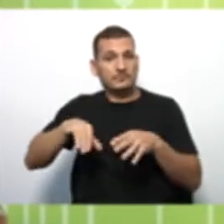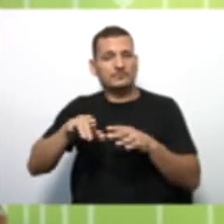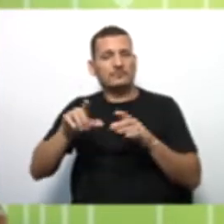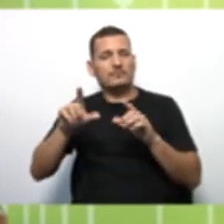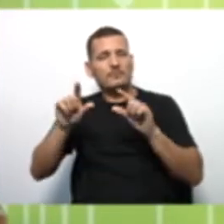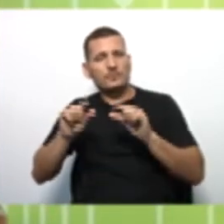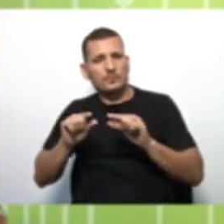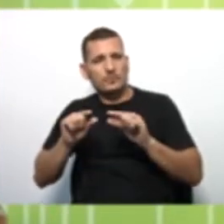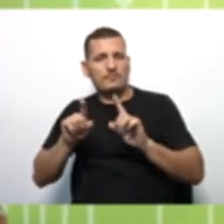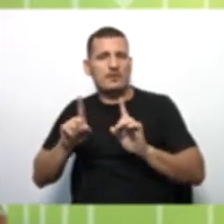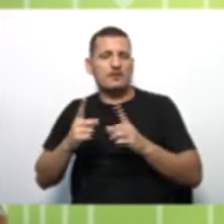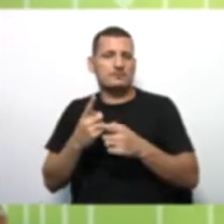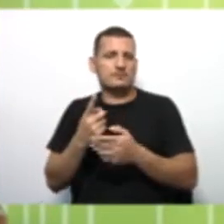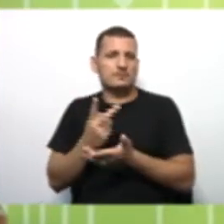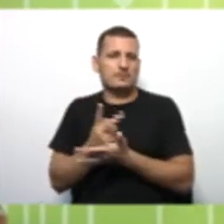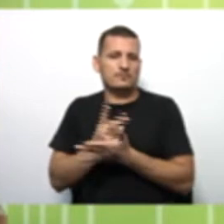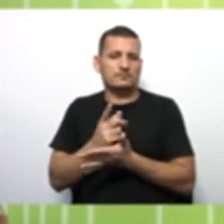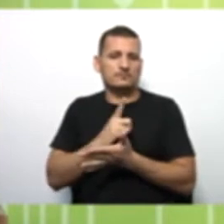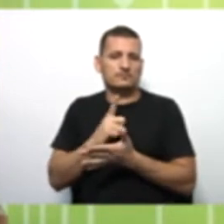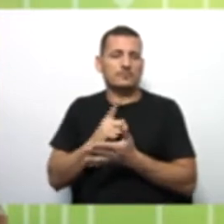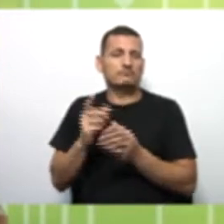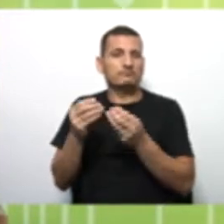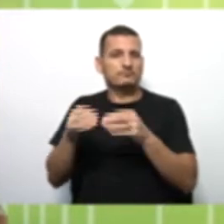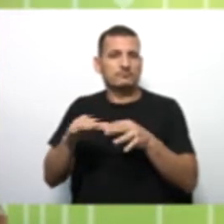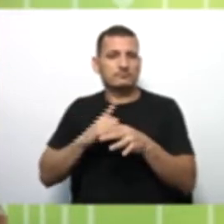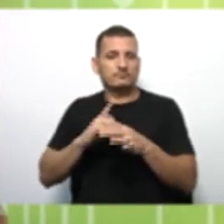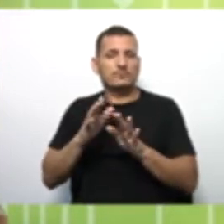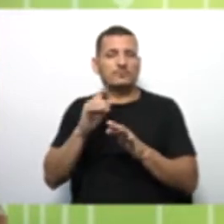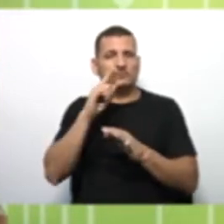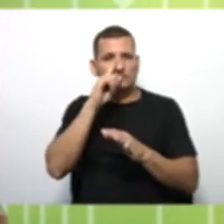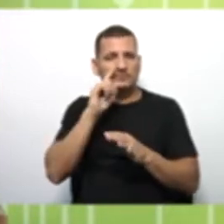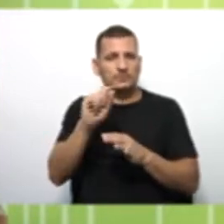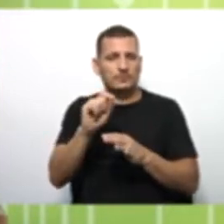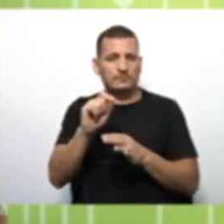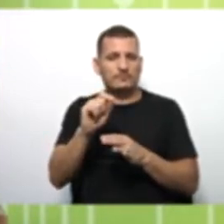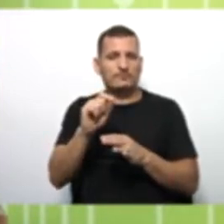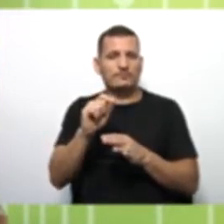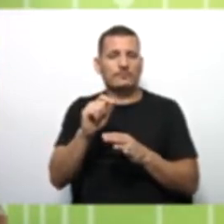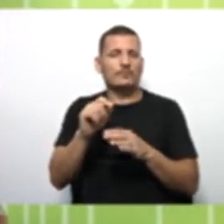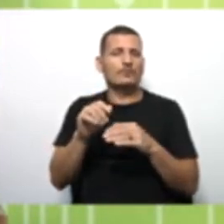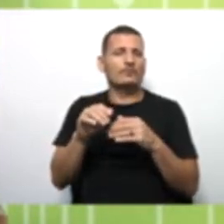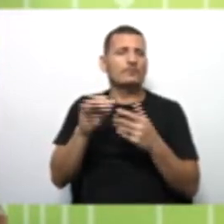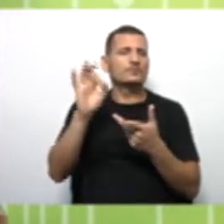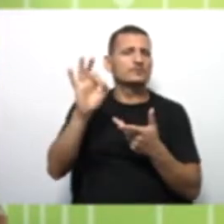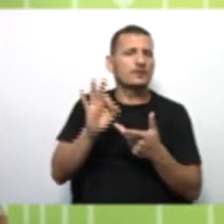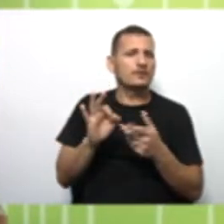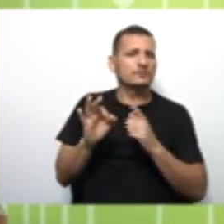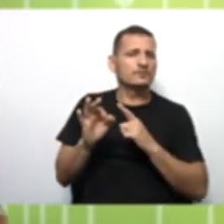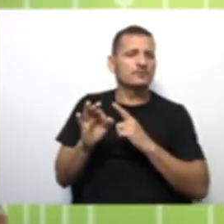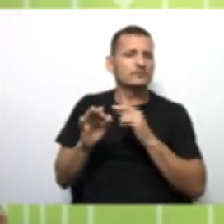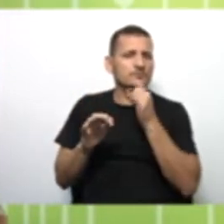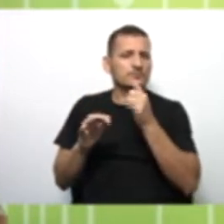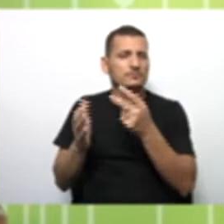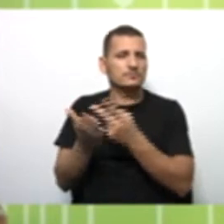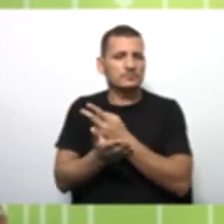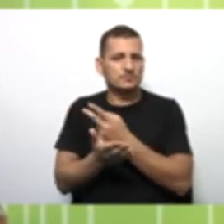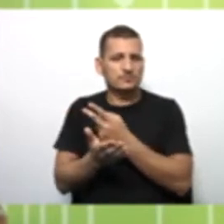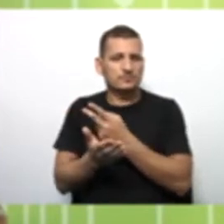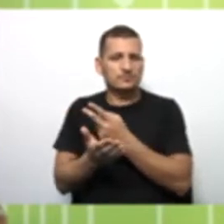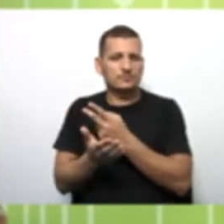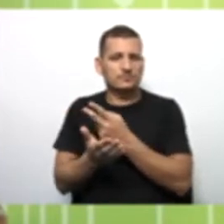sempre ali aquela questão do impacto. Então, o risco é o quê? A probabilidade, qual a chance que aquilo tem de acontecer,